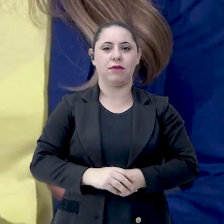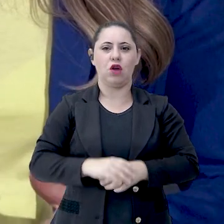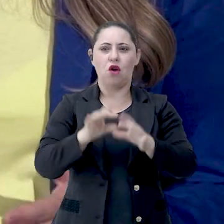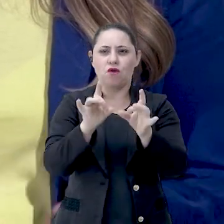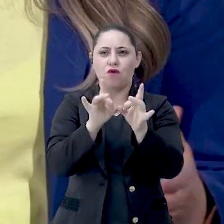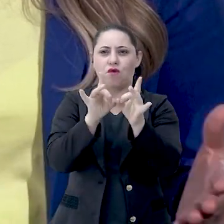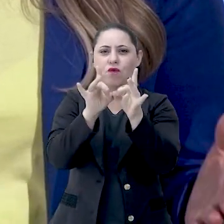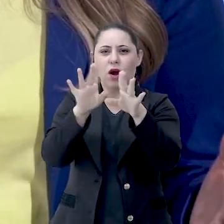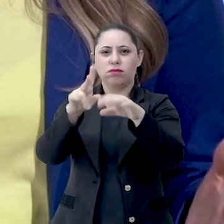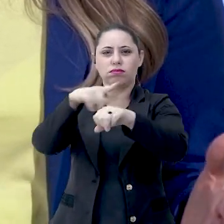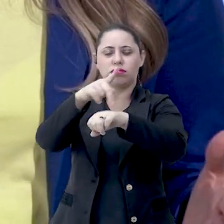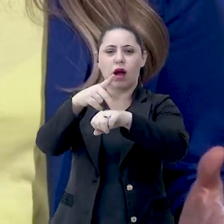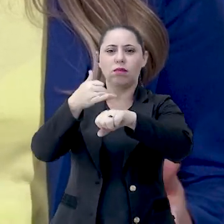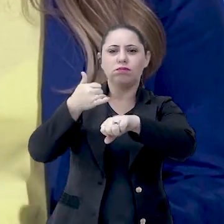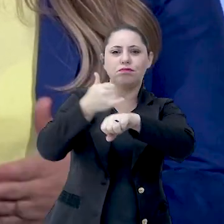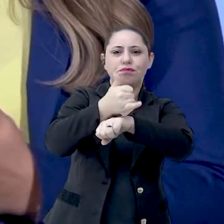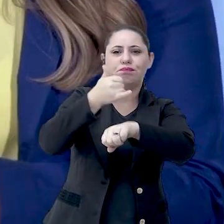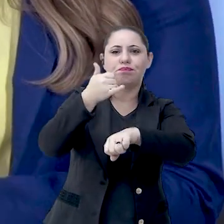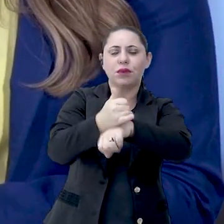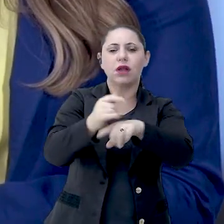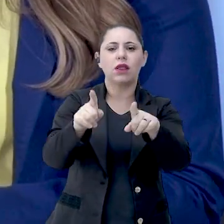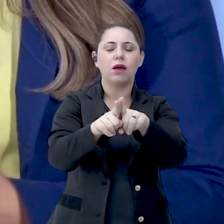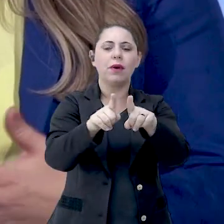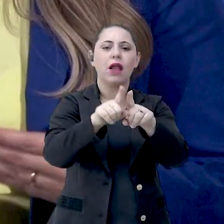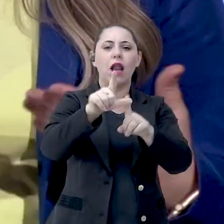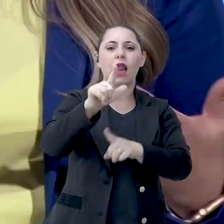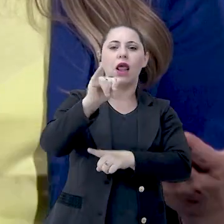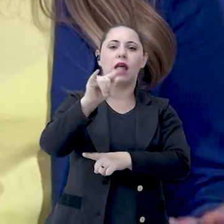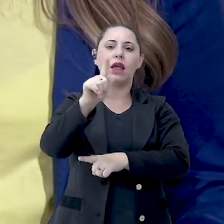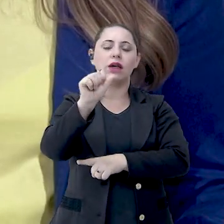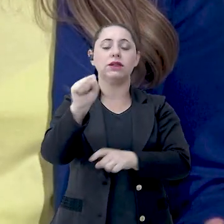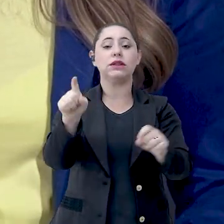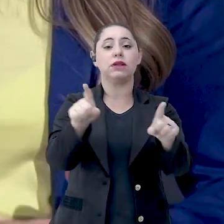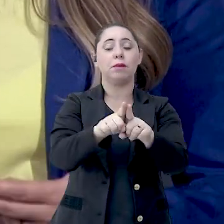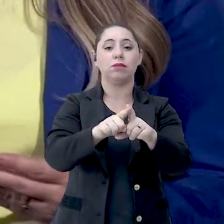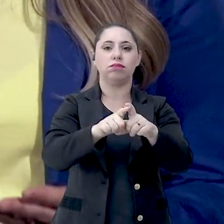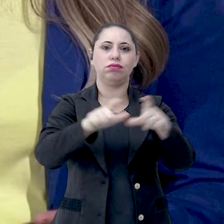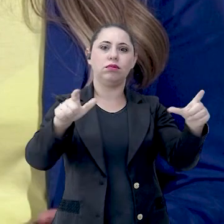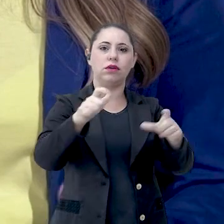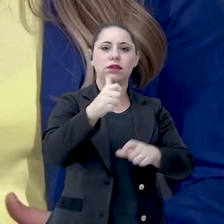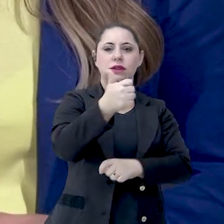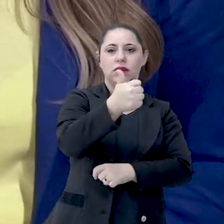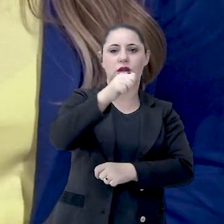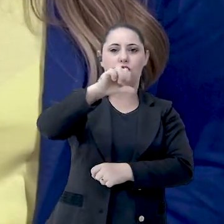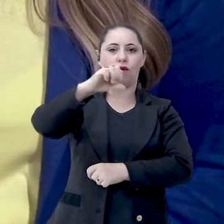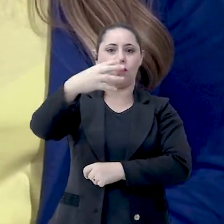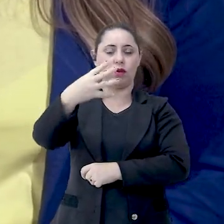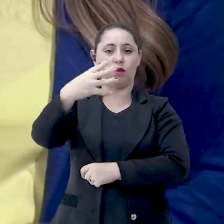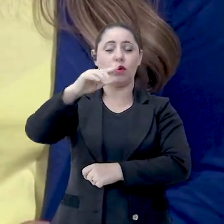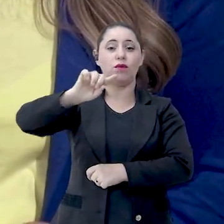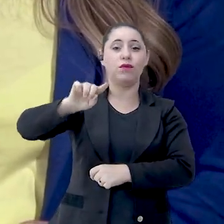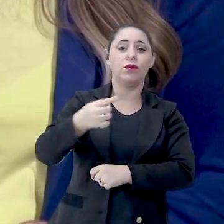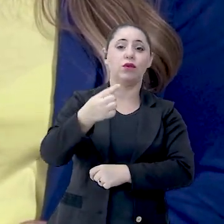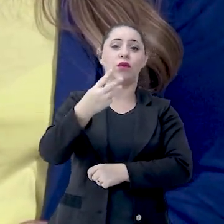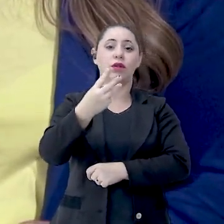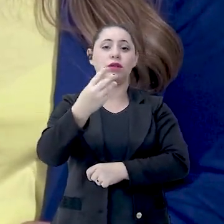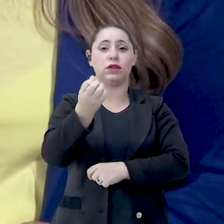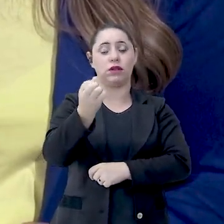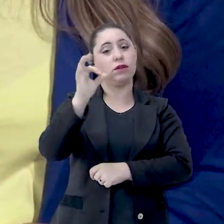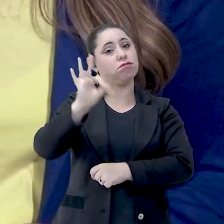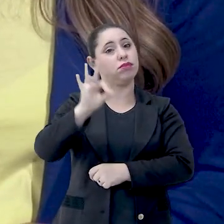238,3%. E as exportações de ferro-gusa e ferro-ligas, que aumentaram em